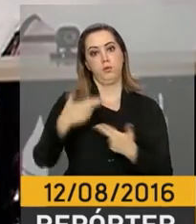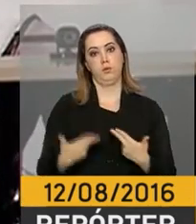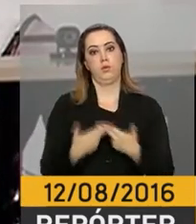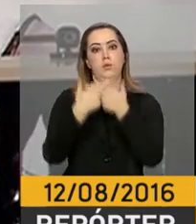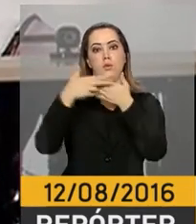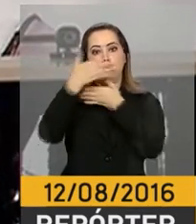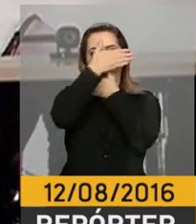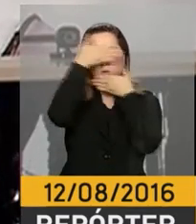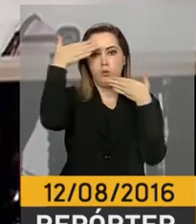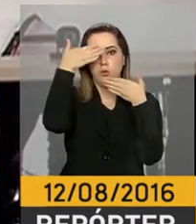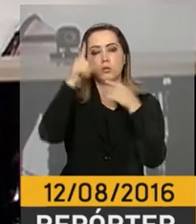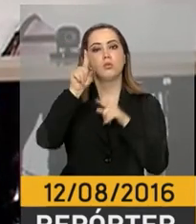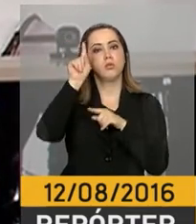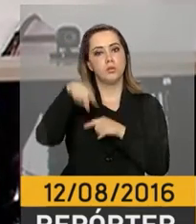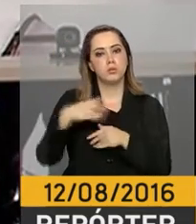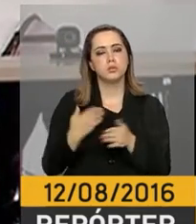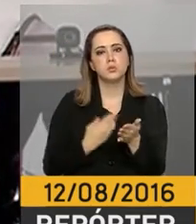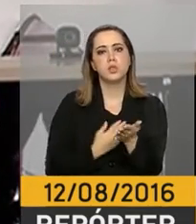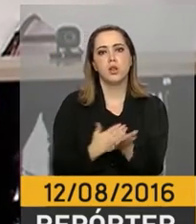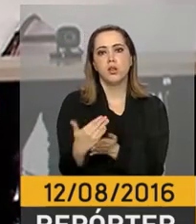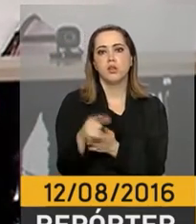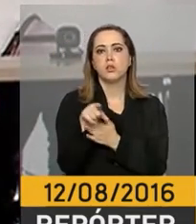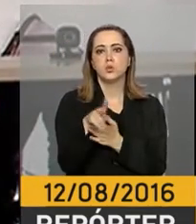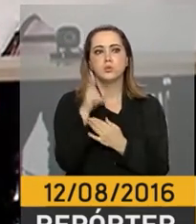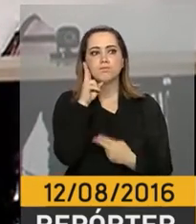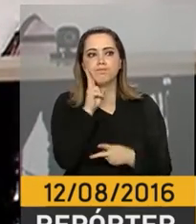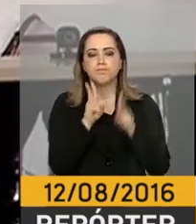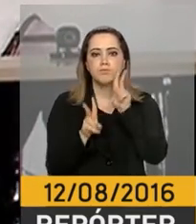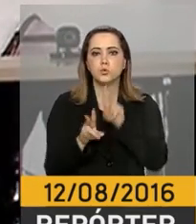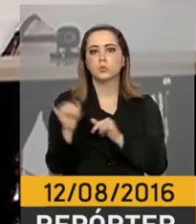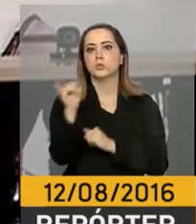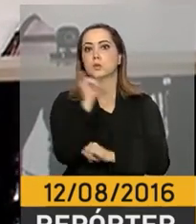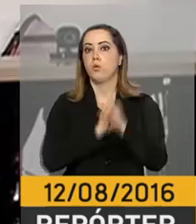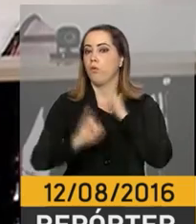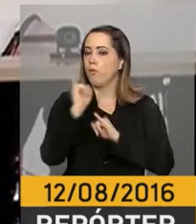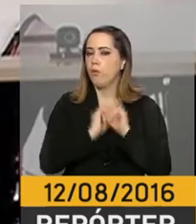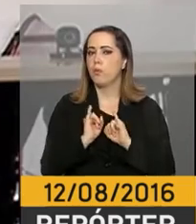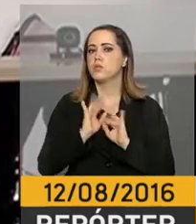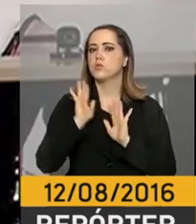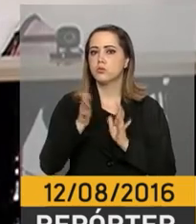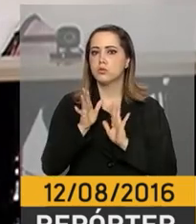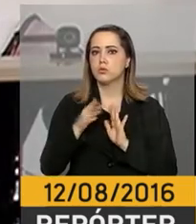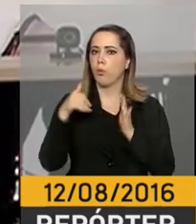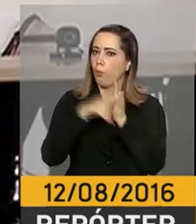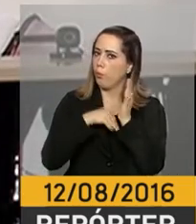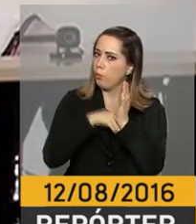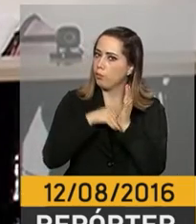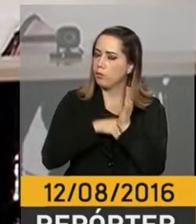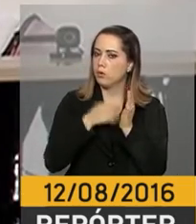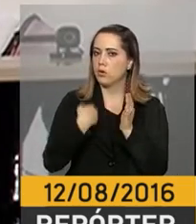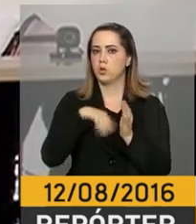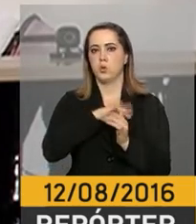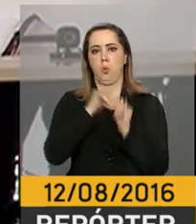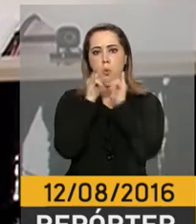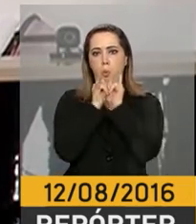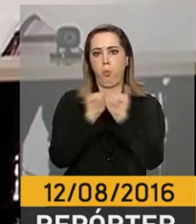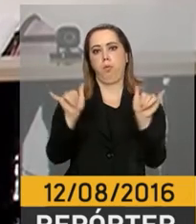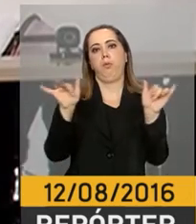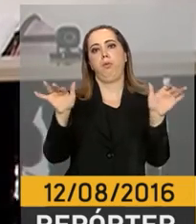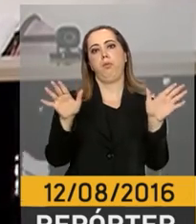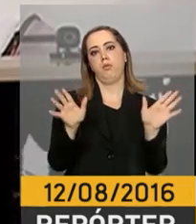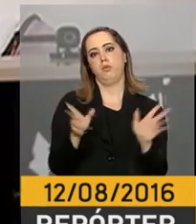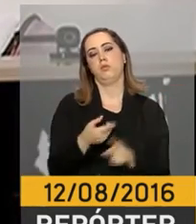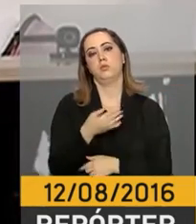que acontecem a partir de informações de trânsito, de busca de informações, que são tratadas com muito sigilo. Eu não vou dar nenhuma